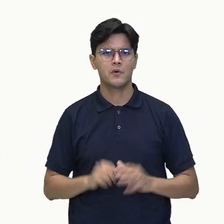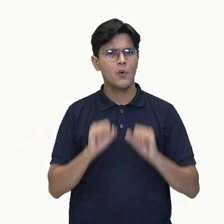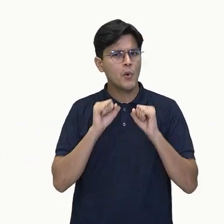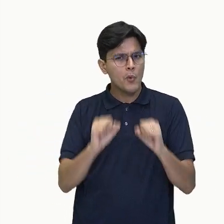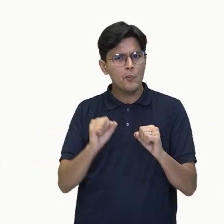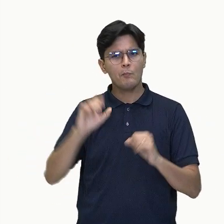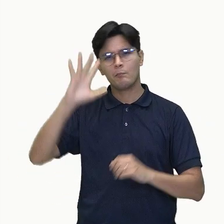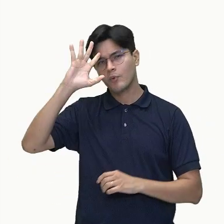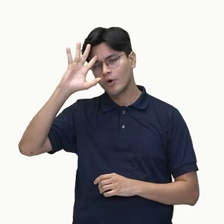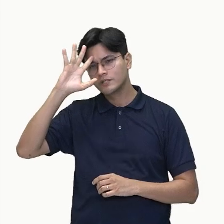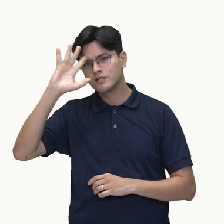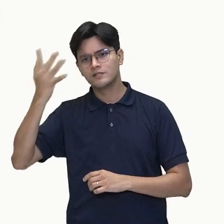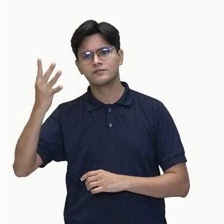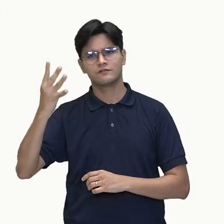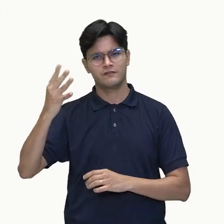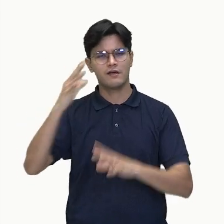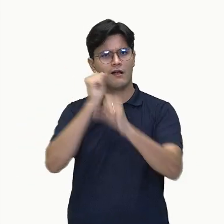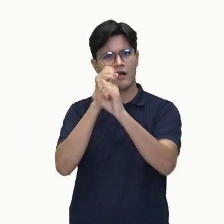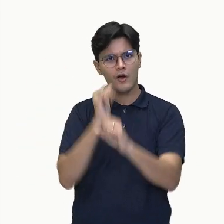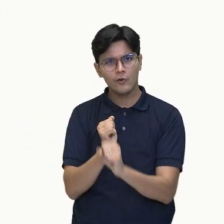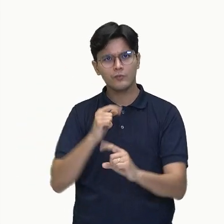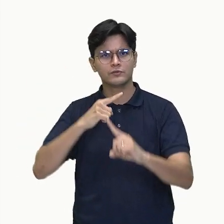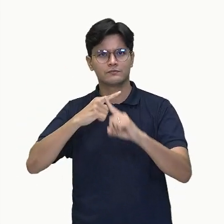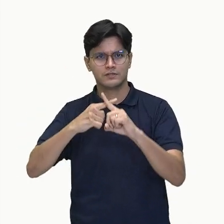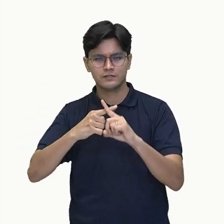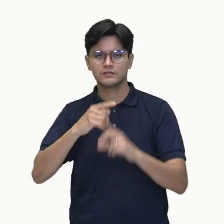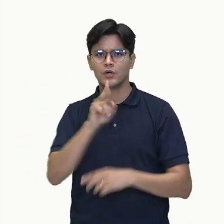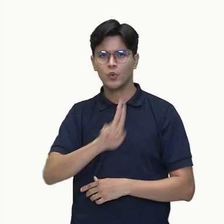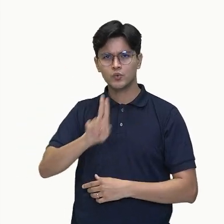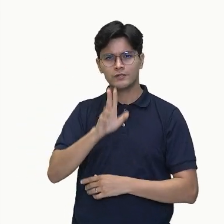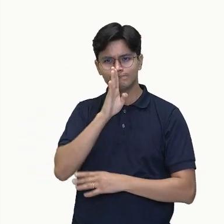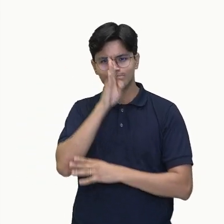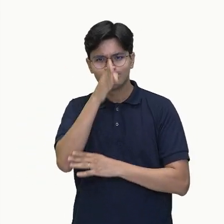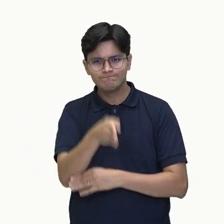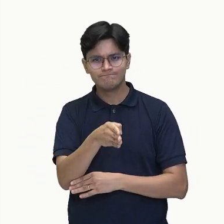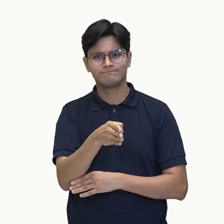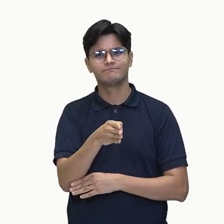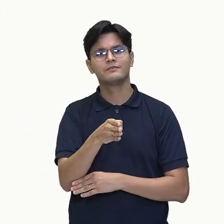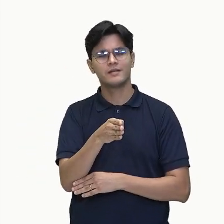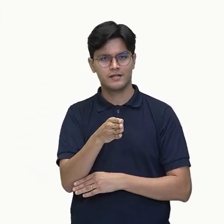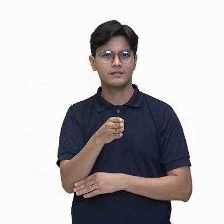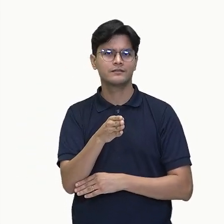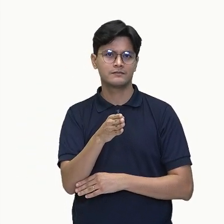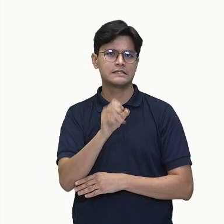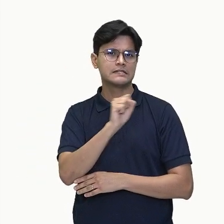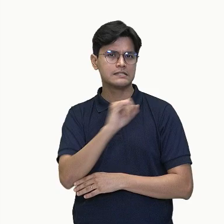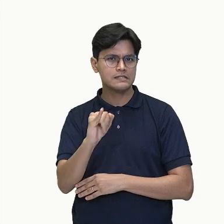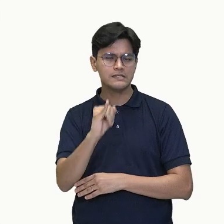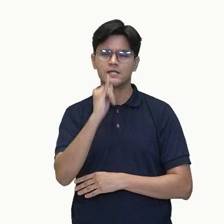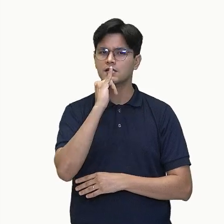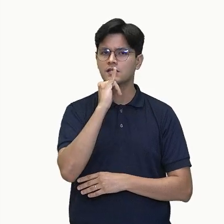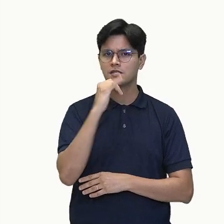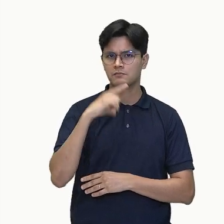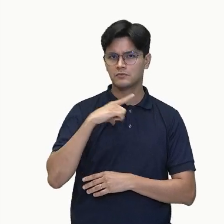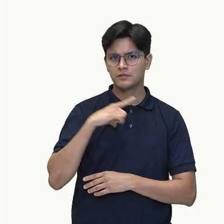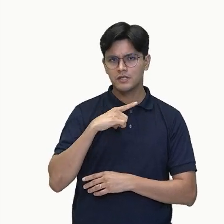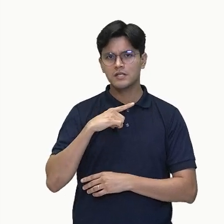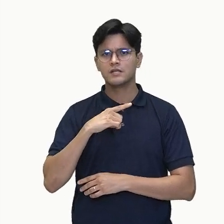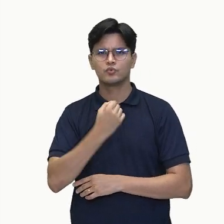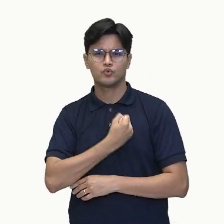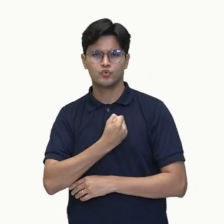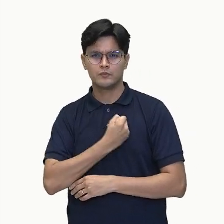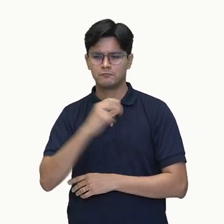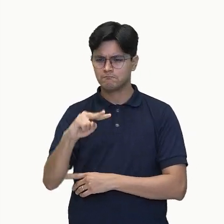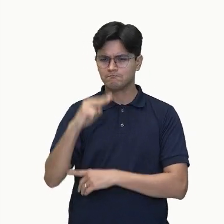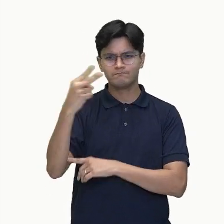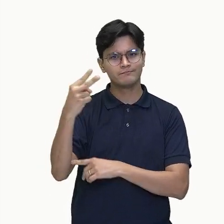resolver uma multiplicação de forma direta se pelo menos um dos fatores estiver com potência, que